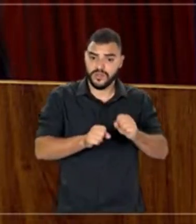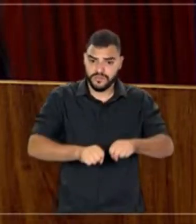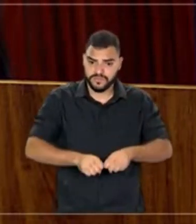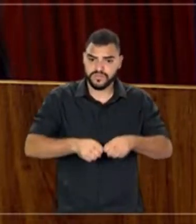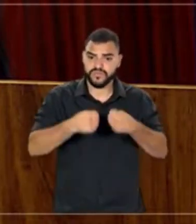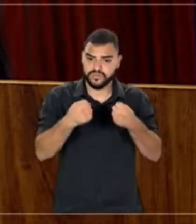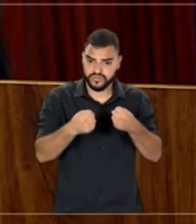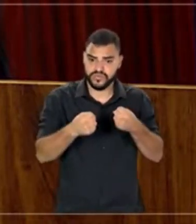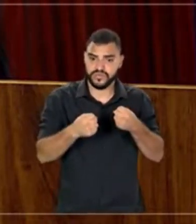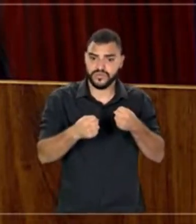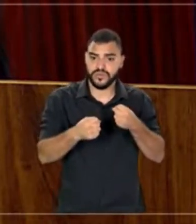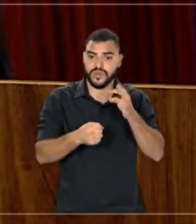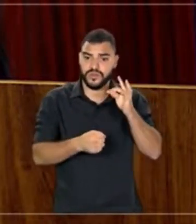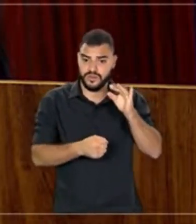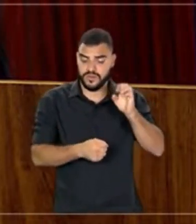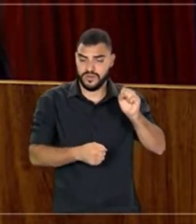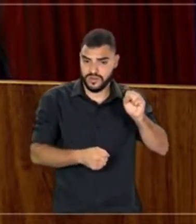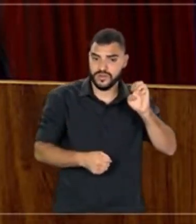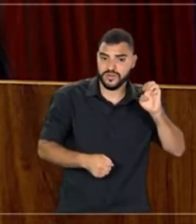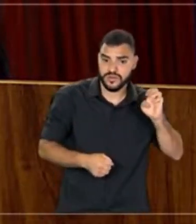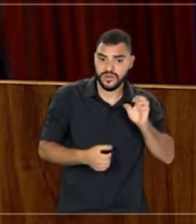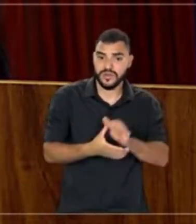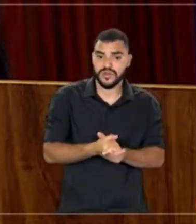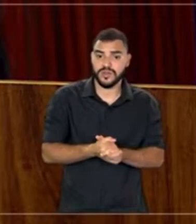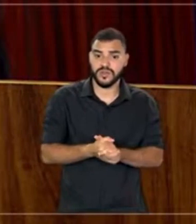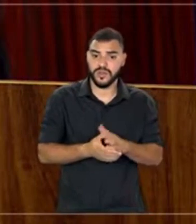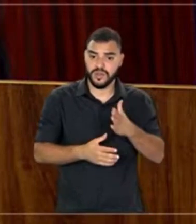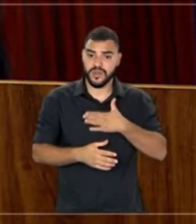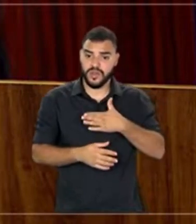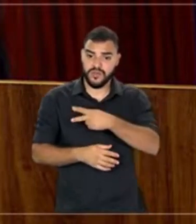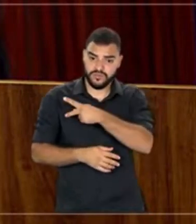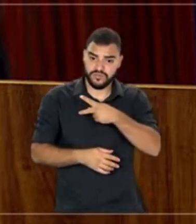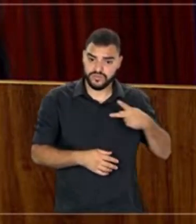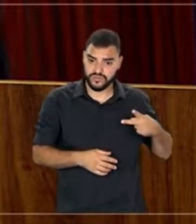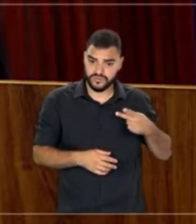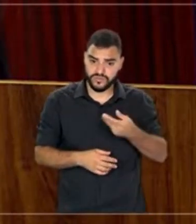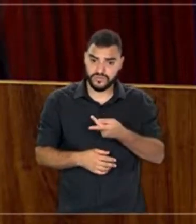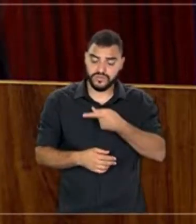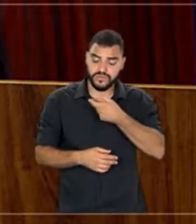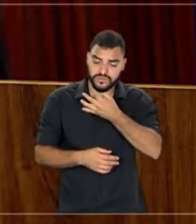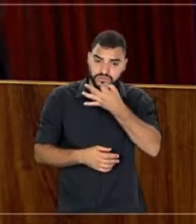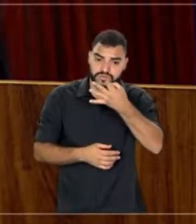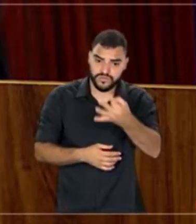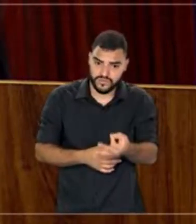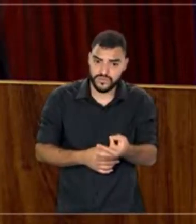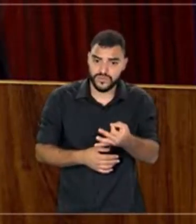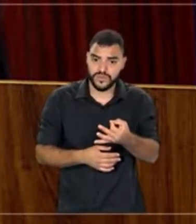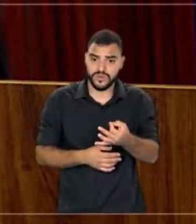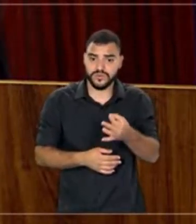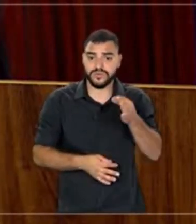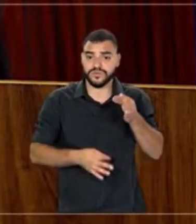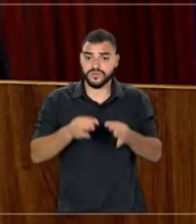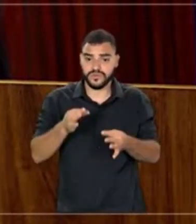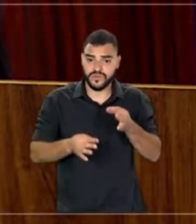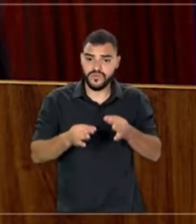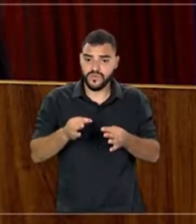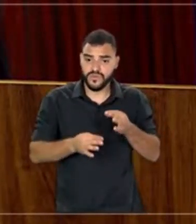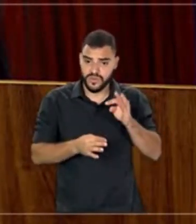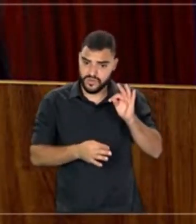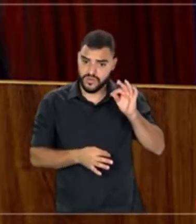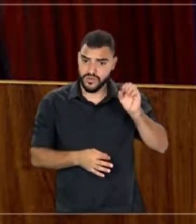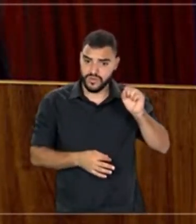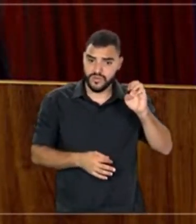e acertadamente, diria eu, presidente, fortalecendo a justiça eleitoral e o poder judiciário como um